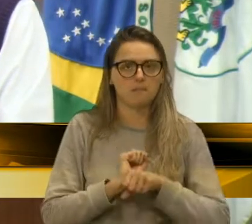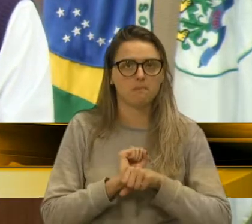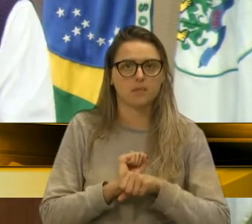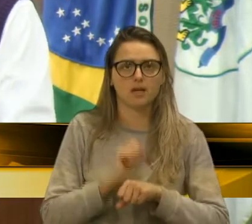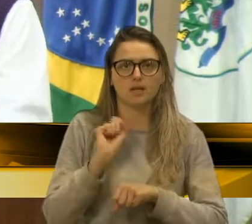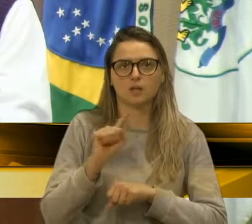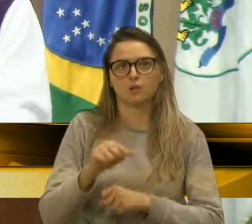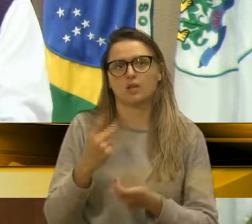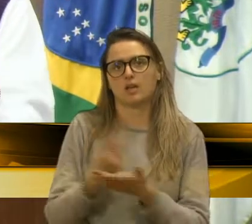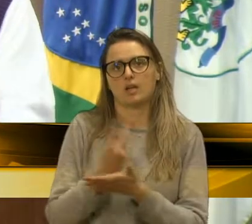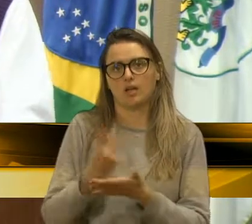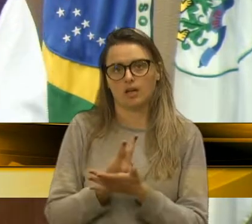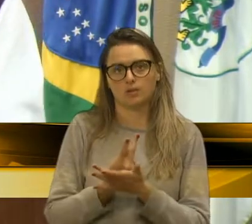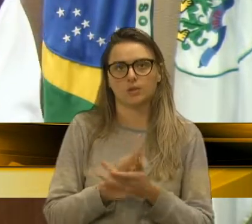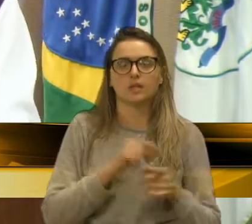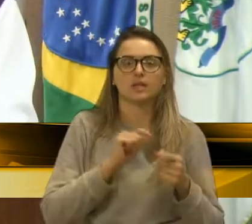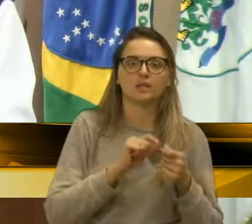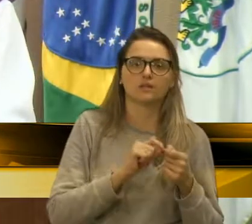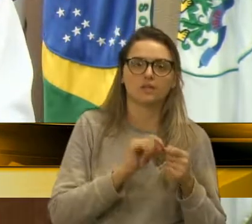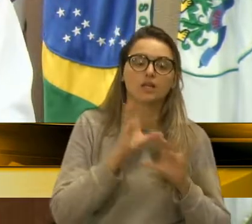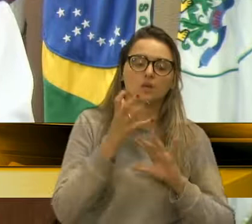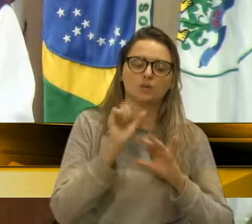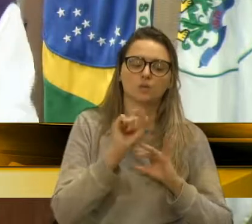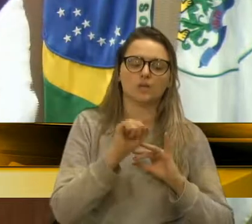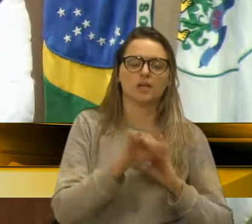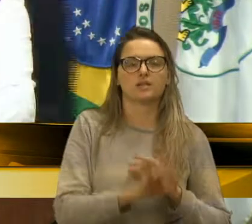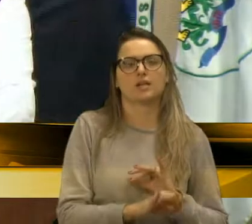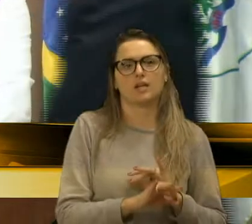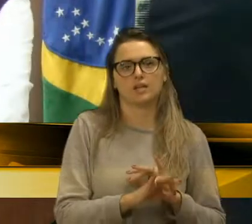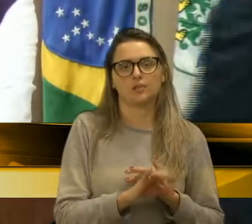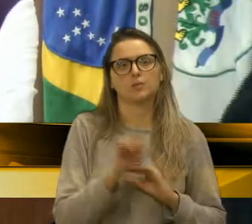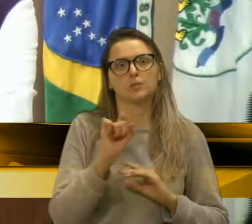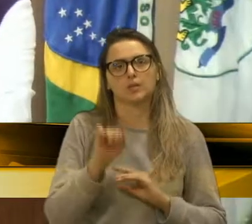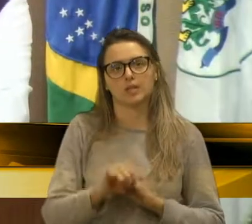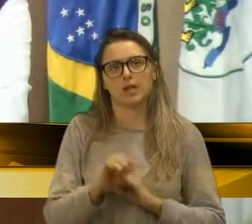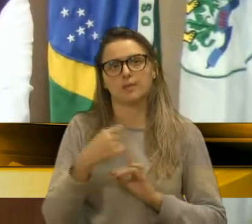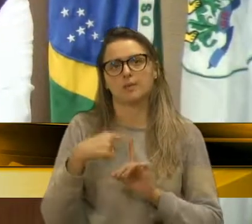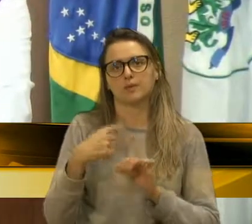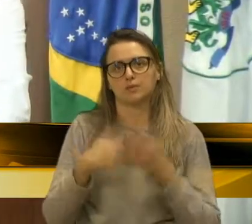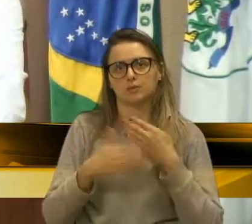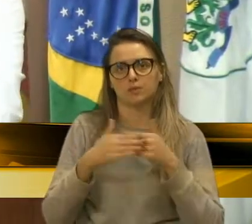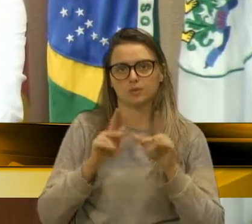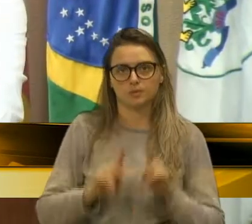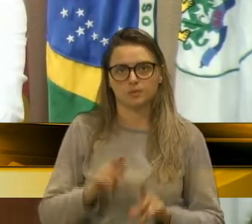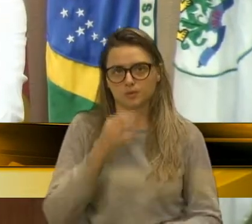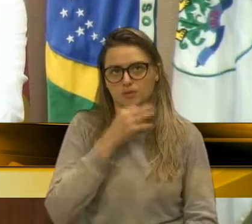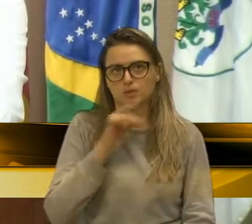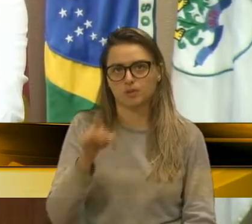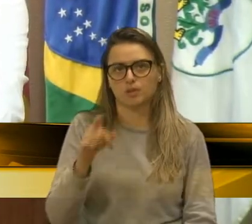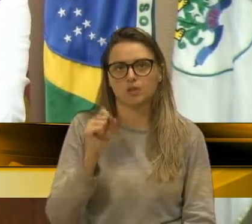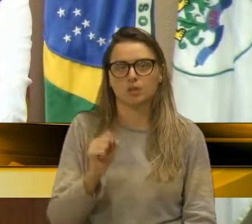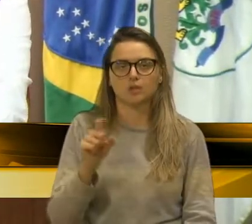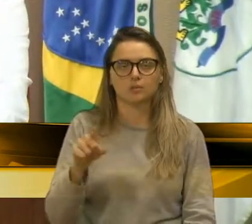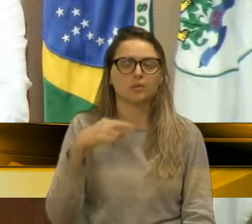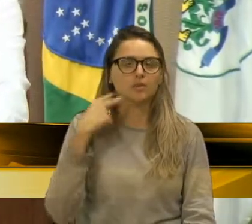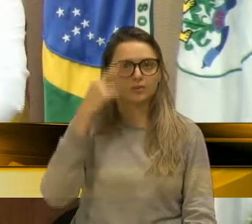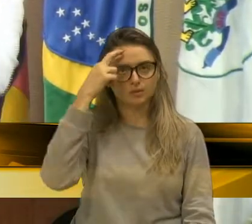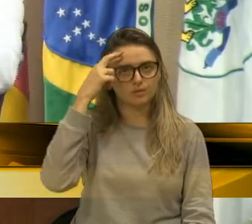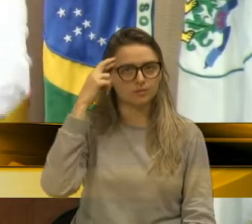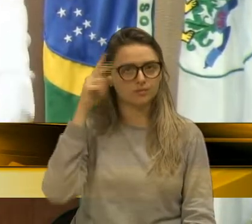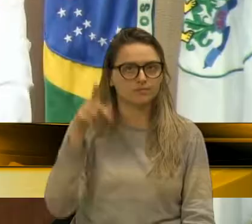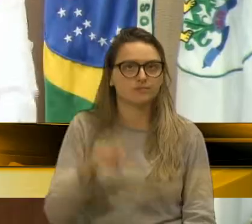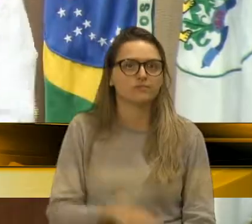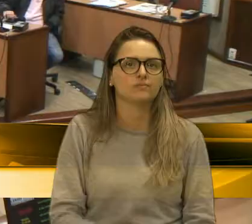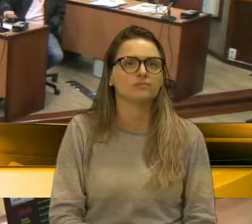é errado e fazer acontecer o que é certo e o que nós precisamos para a nossa população caxiense. Pela ordem, vereador Rafael.